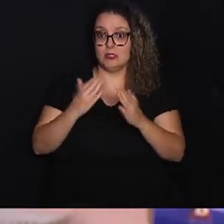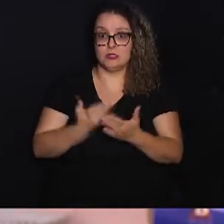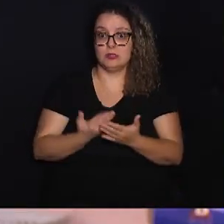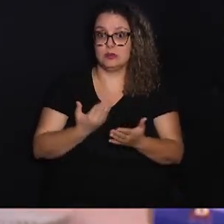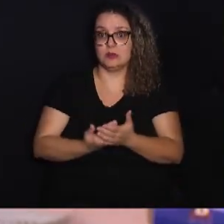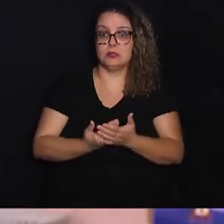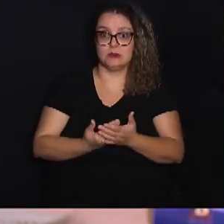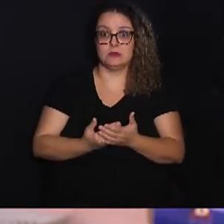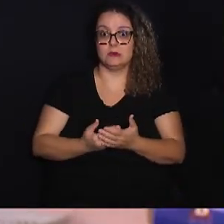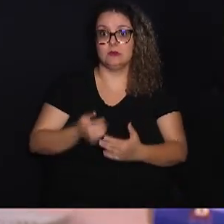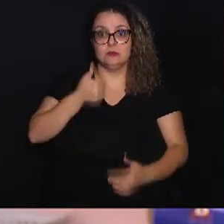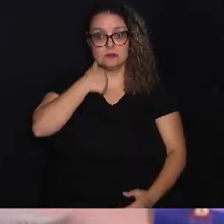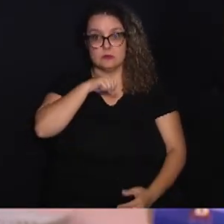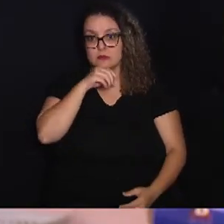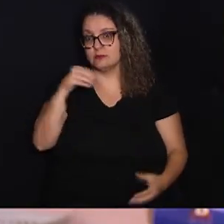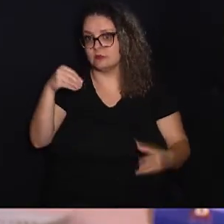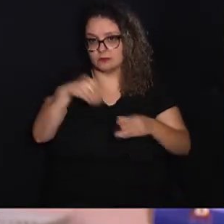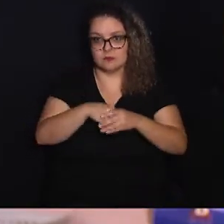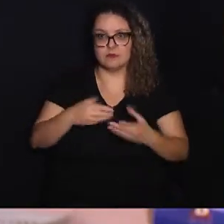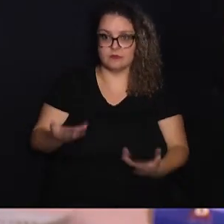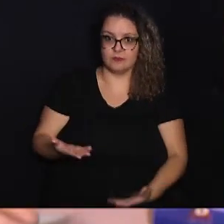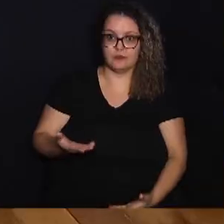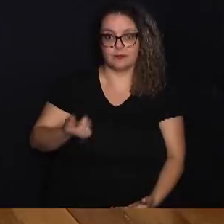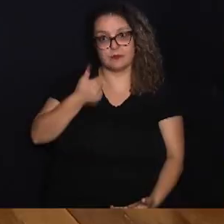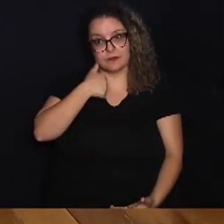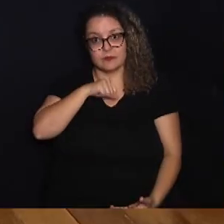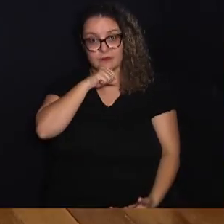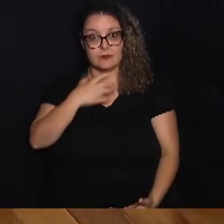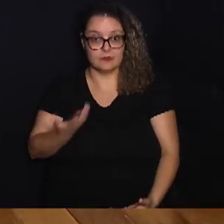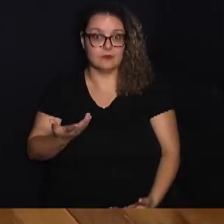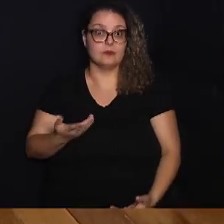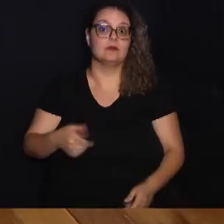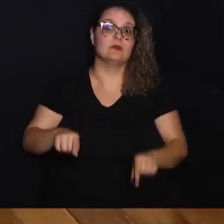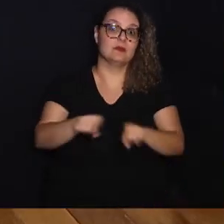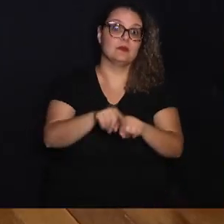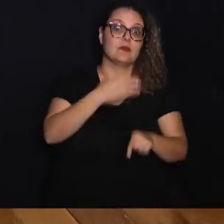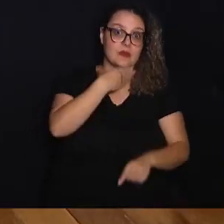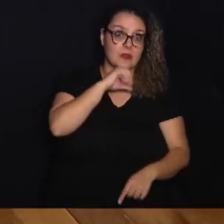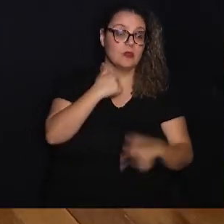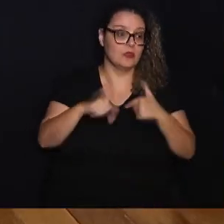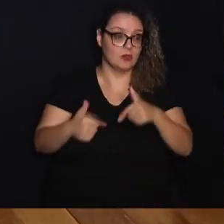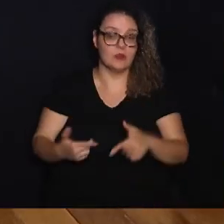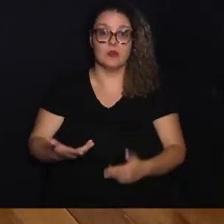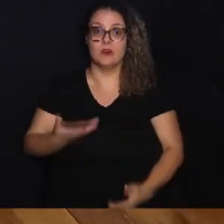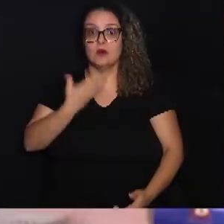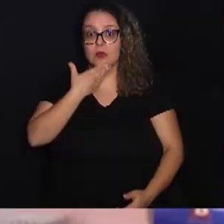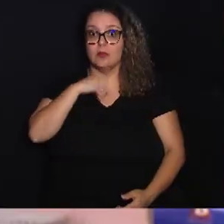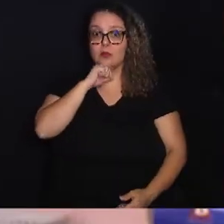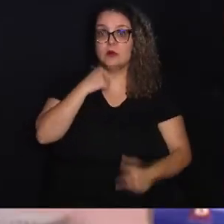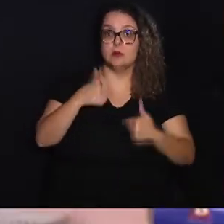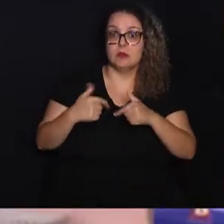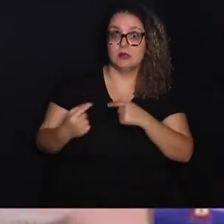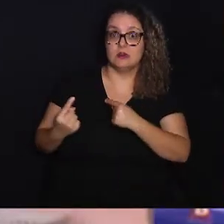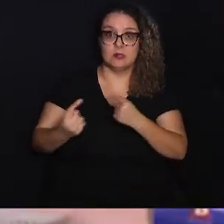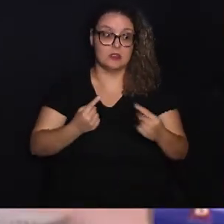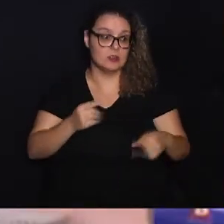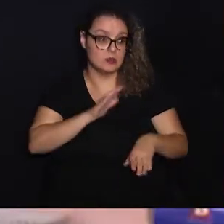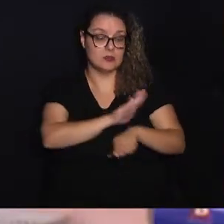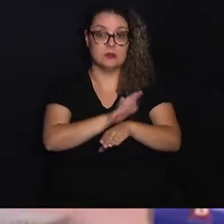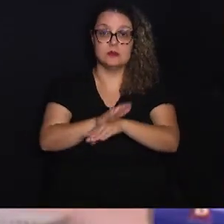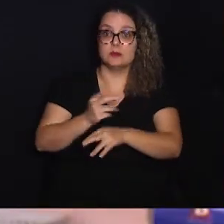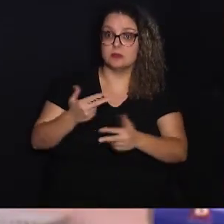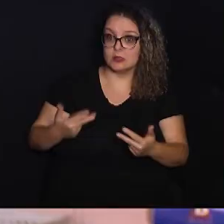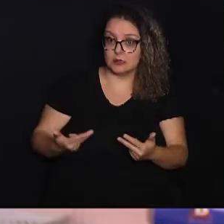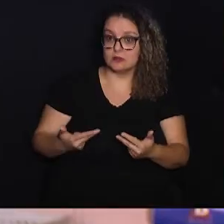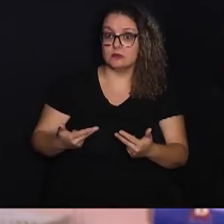tempo inteiro as mães estavam lá dentro. As mães é modo de dizer, porque os pais também trabalham muito, né? Então os pais estavam lá fazendo isso, cada um está ajudando numa coisa.